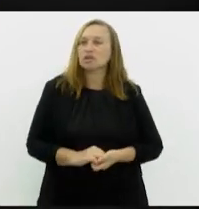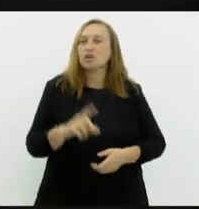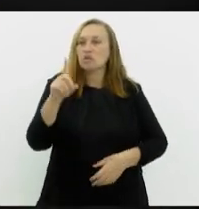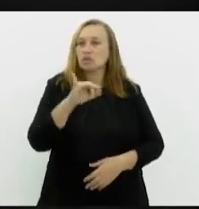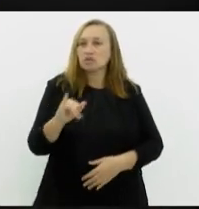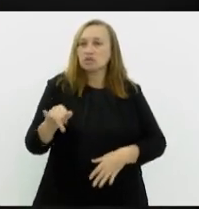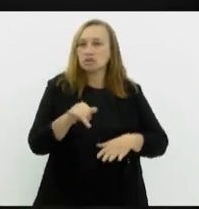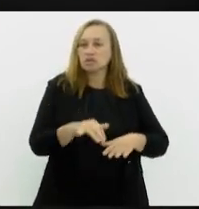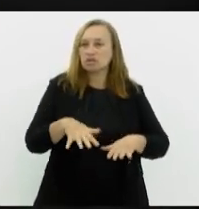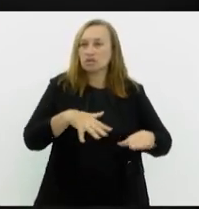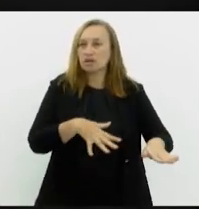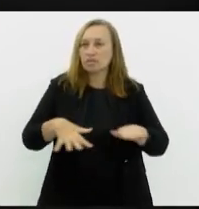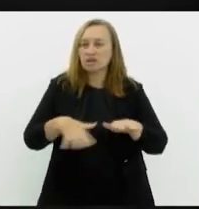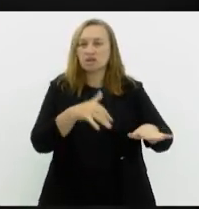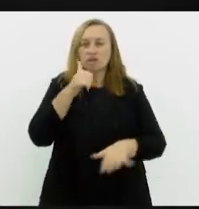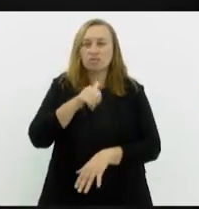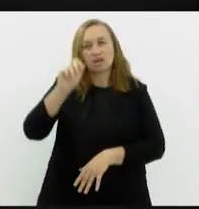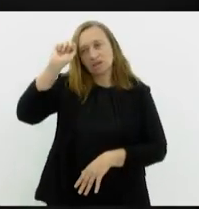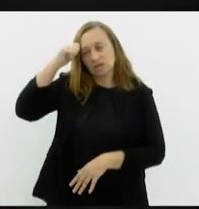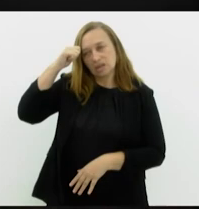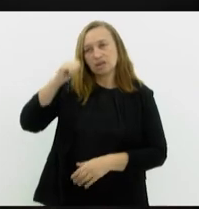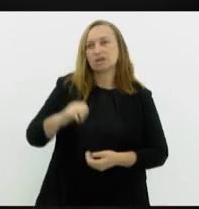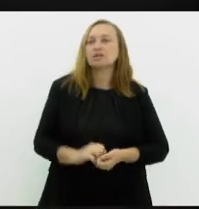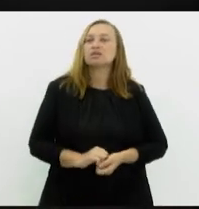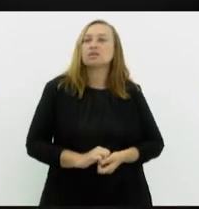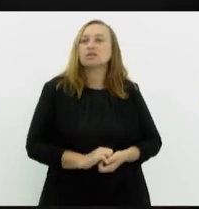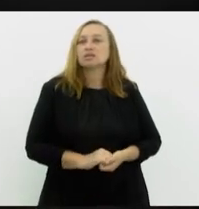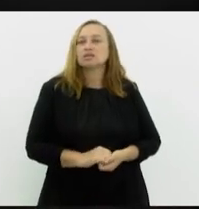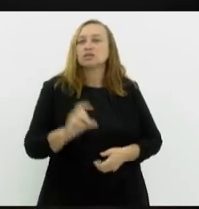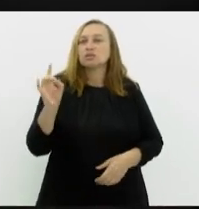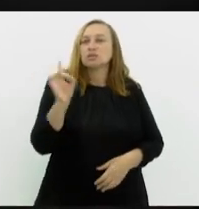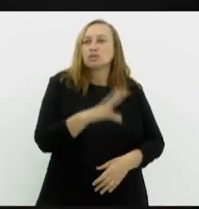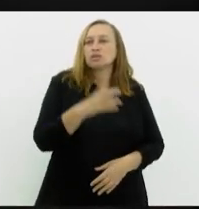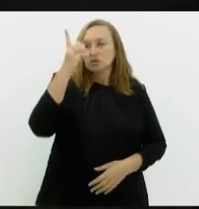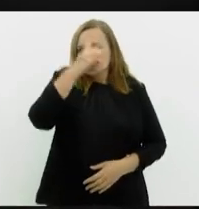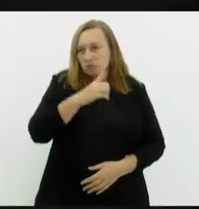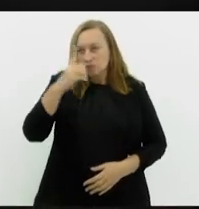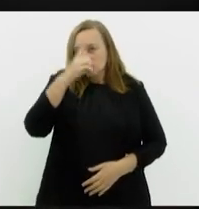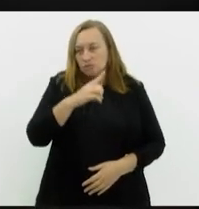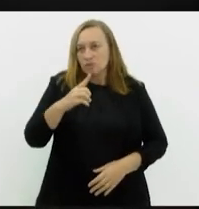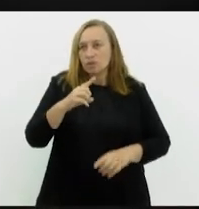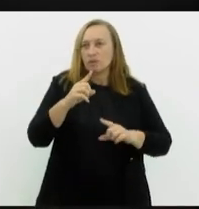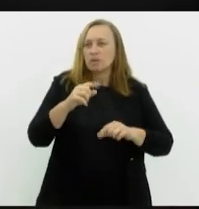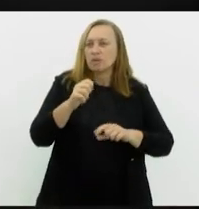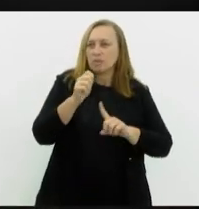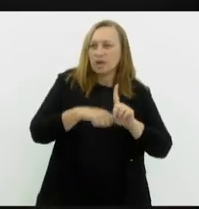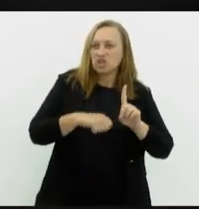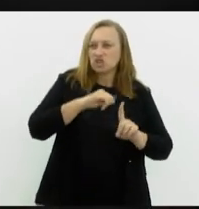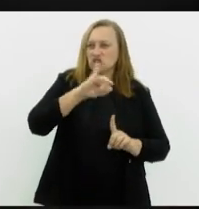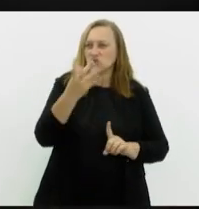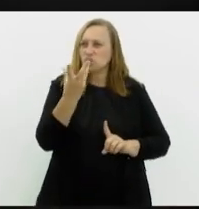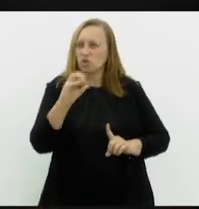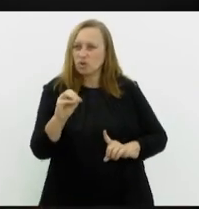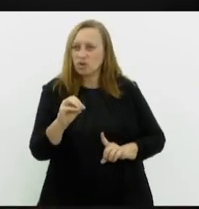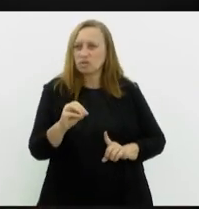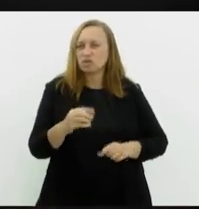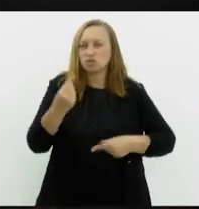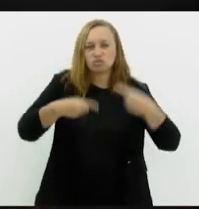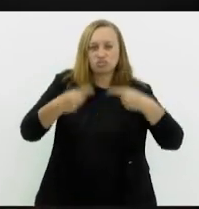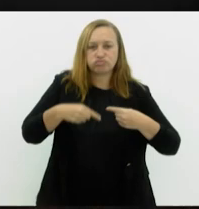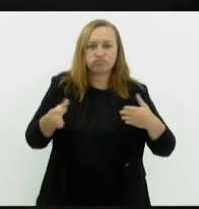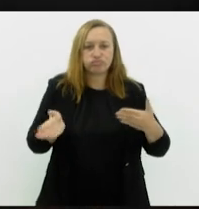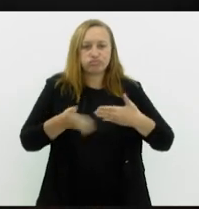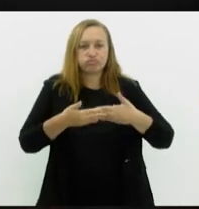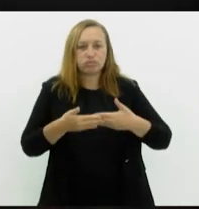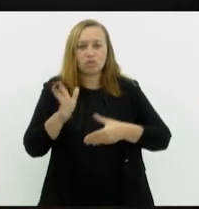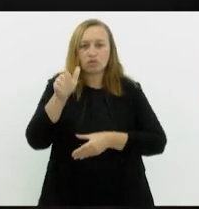da Marcha das Mulheres Negras, a ser realizado no último domingo do mês de julho. Em discussão, não havendo quem queira